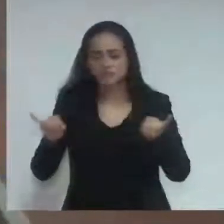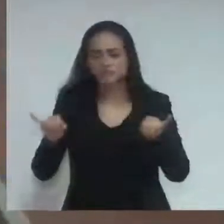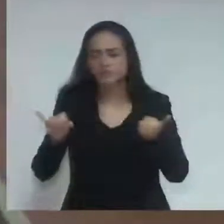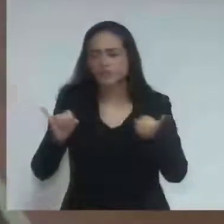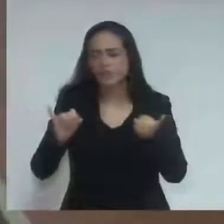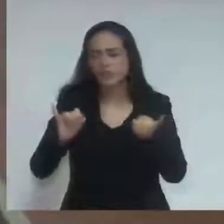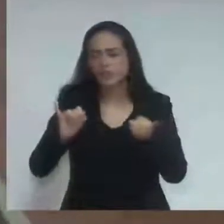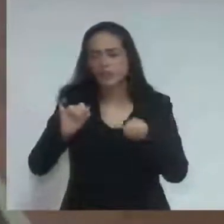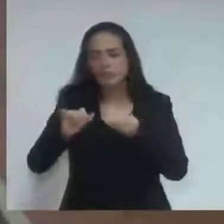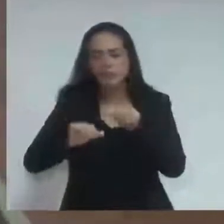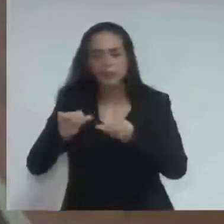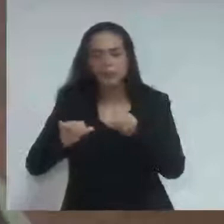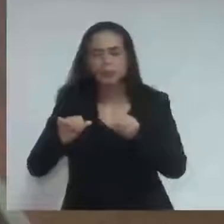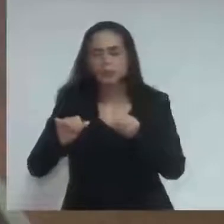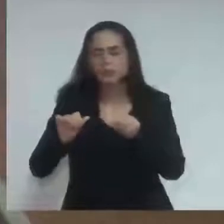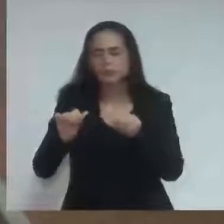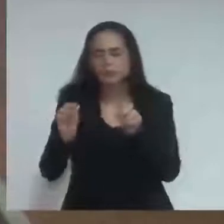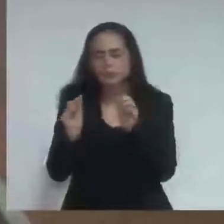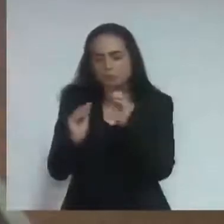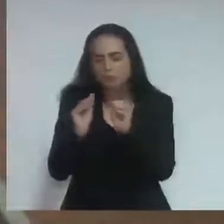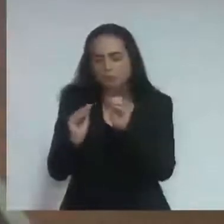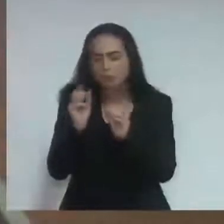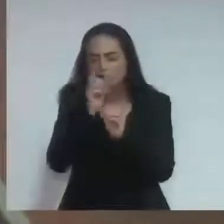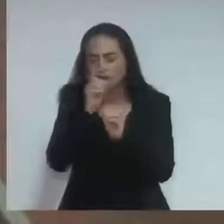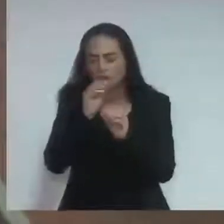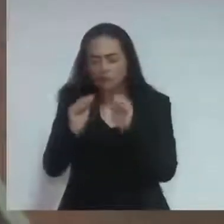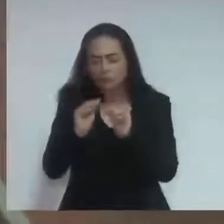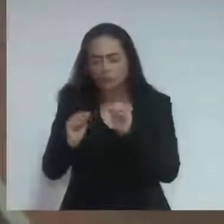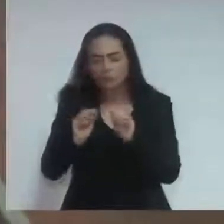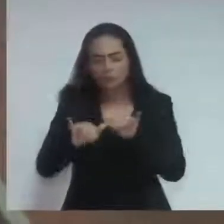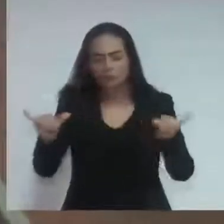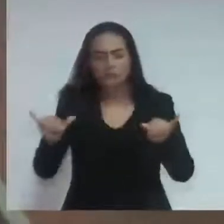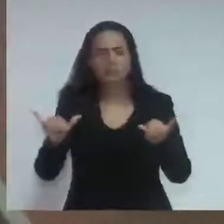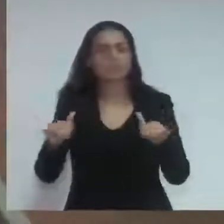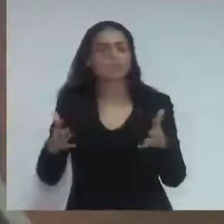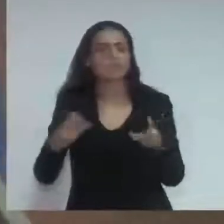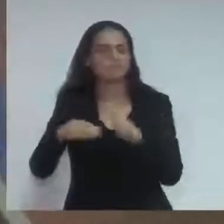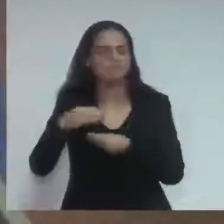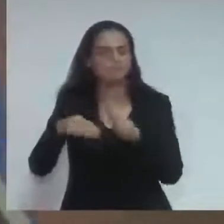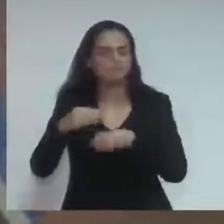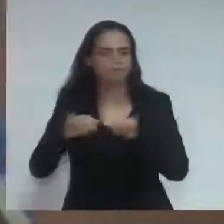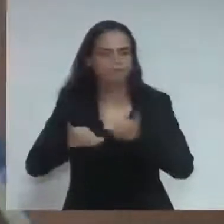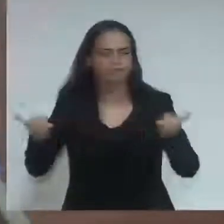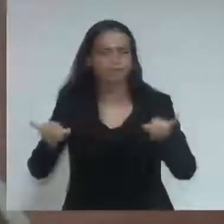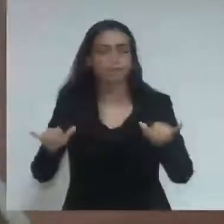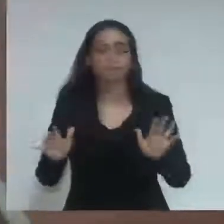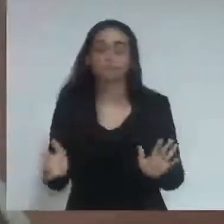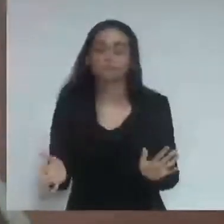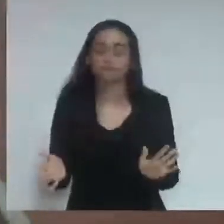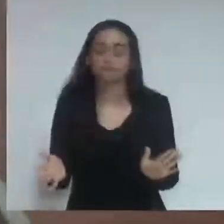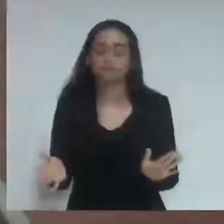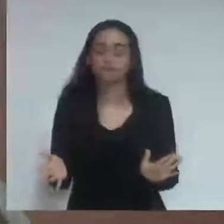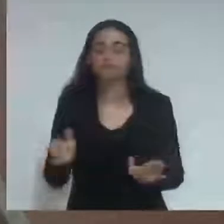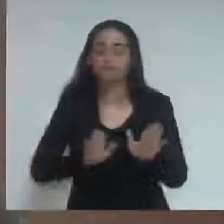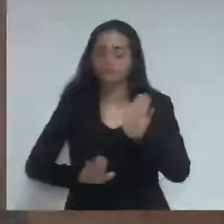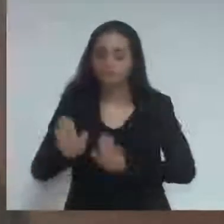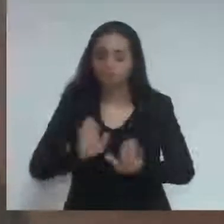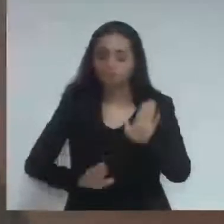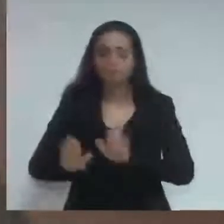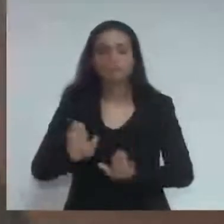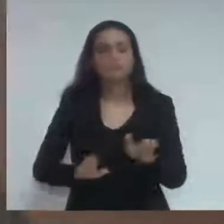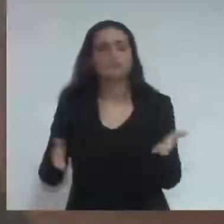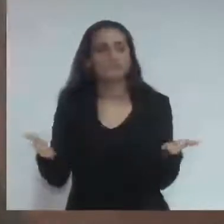descontextualizadas, como ocorreu muito naquela eleição, como infelizmente tem ocorrido muito nessa eleição, de ambos os